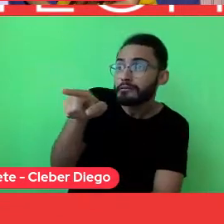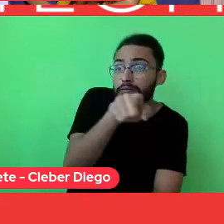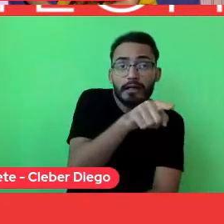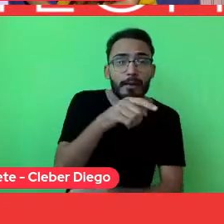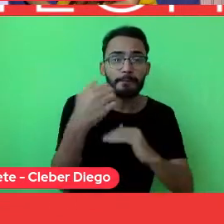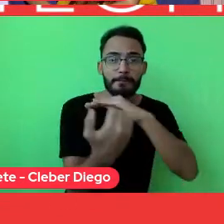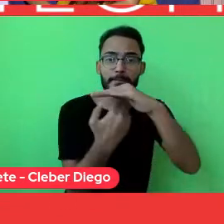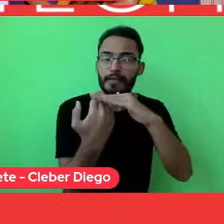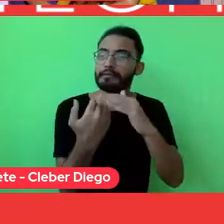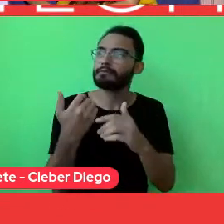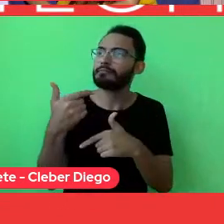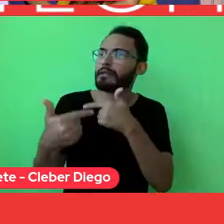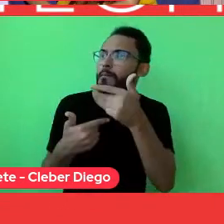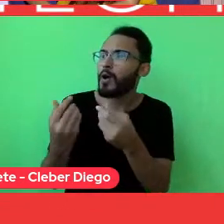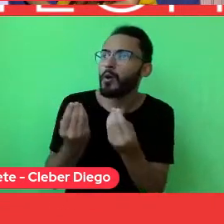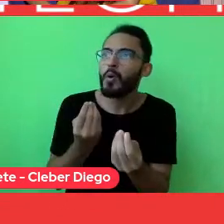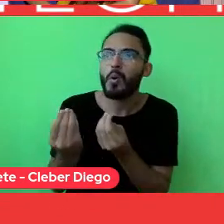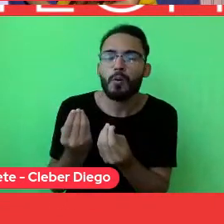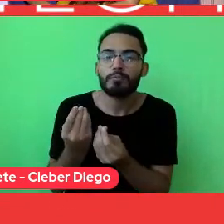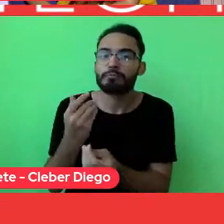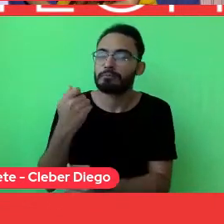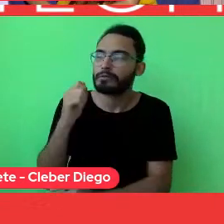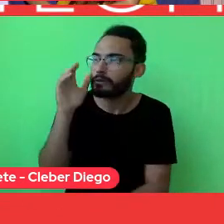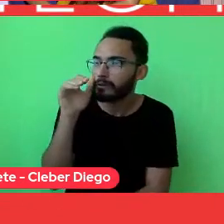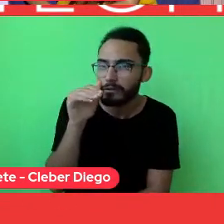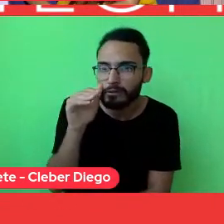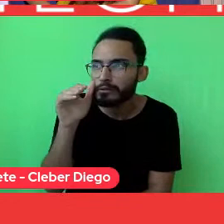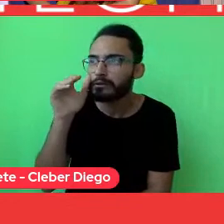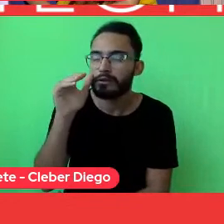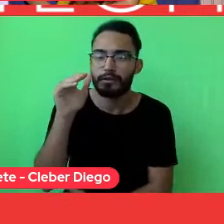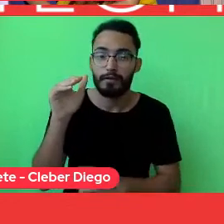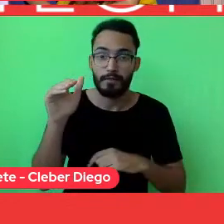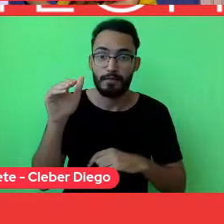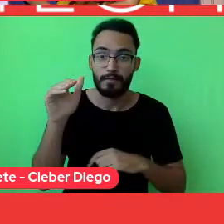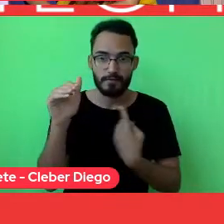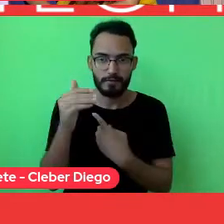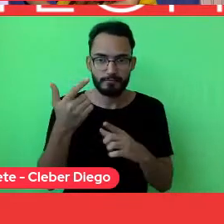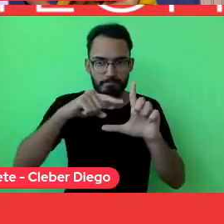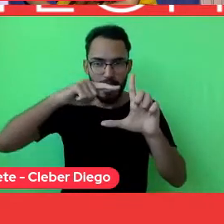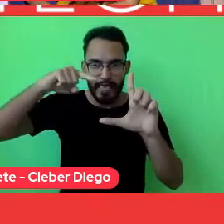eventos, e para mim foi muito chocante quando eu olhei os nossos números